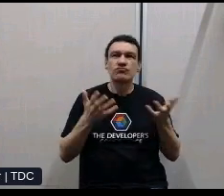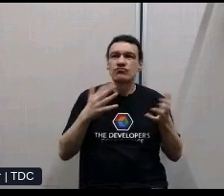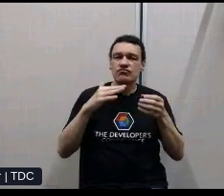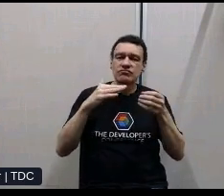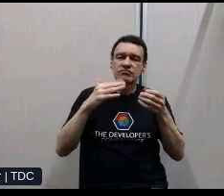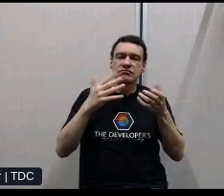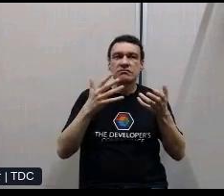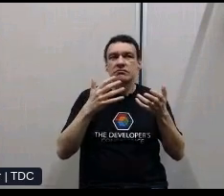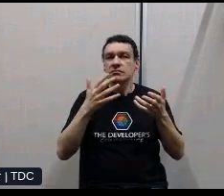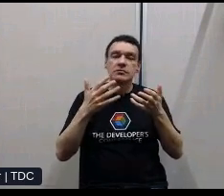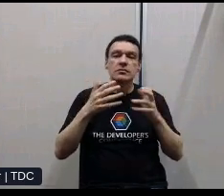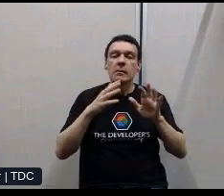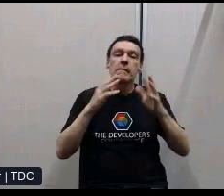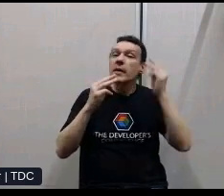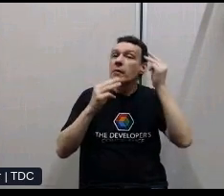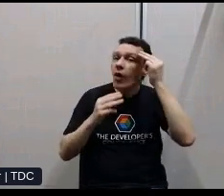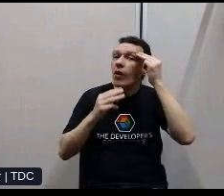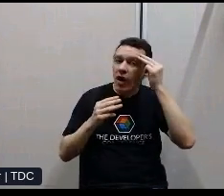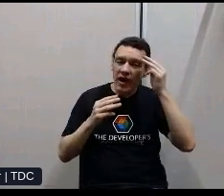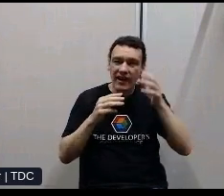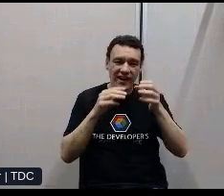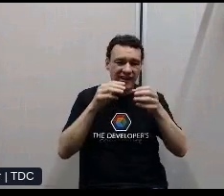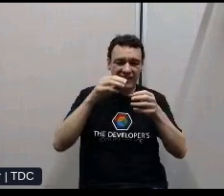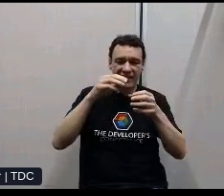uma memória que permite